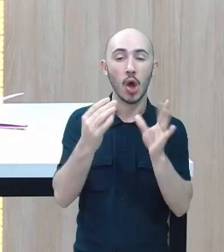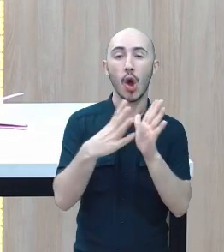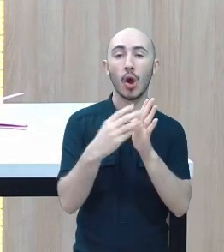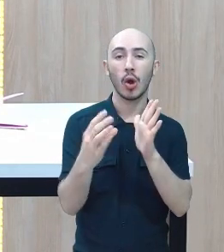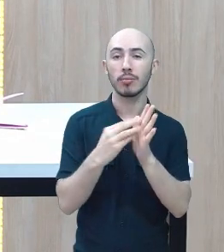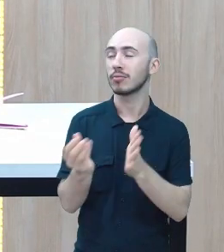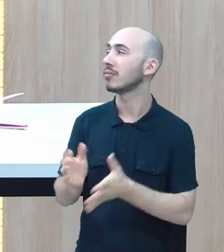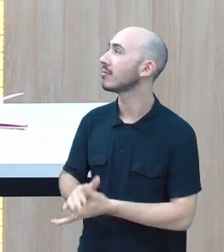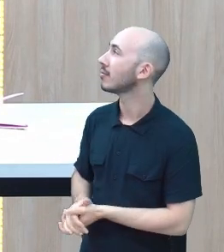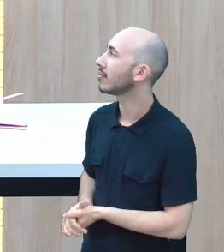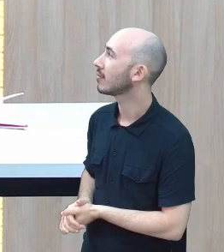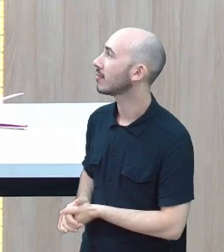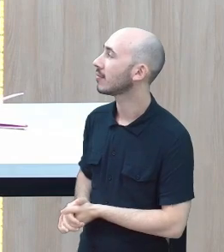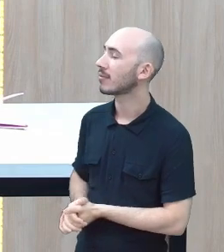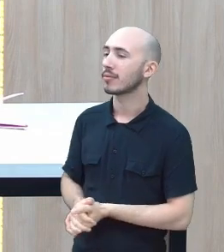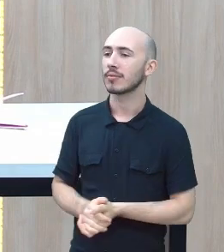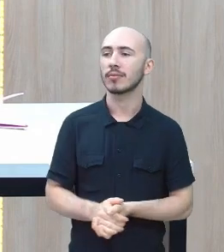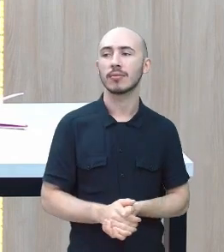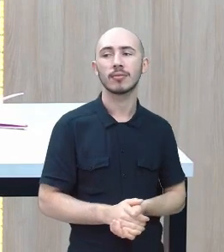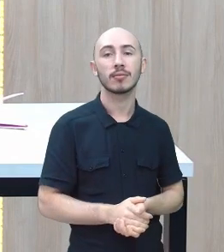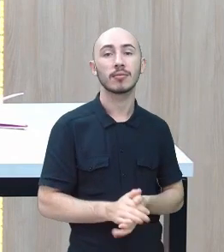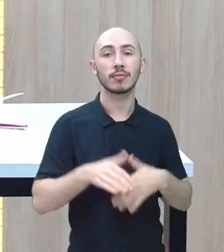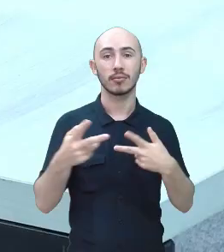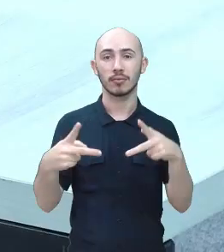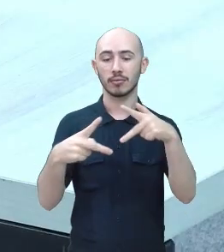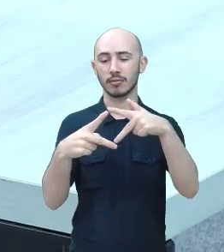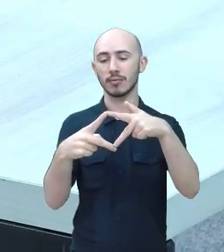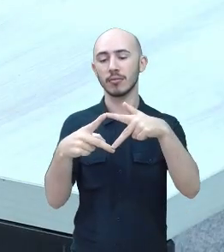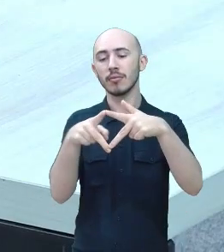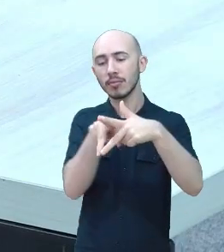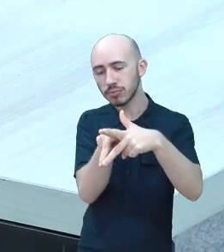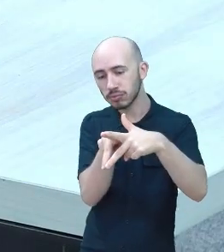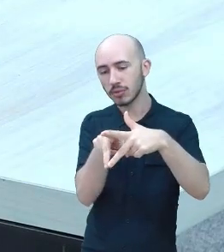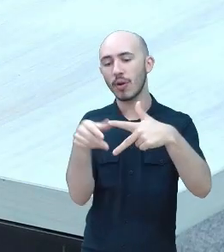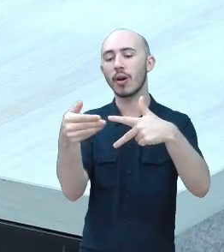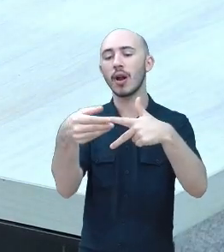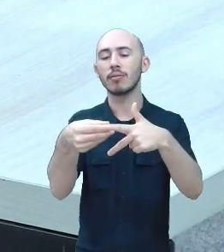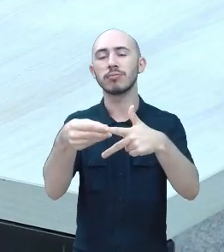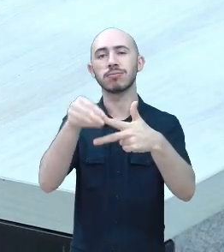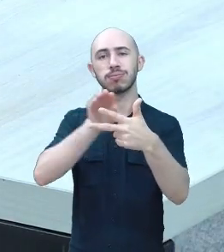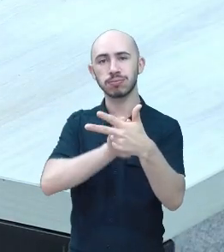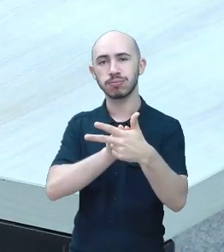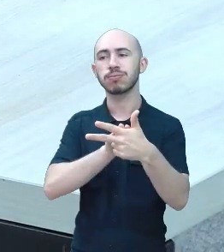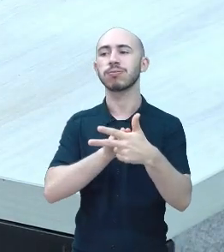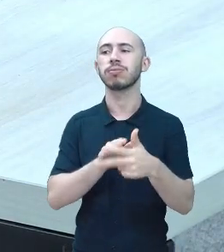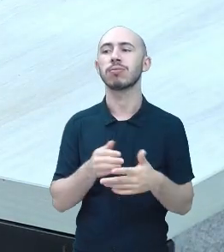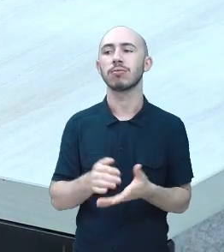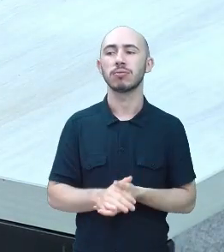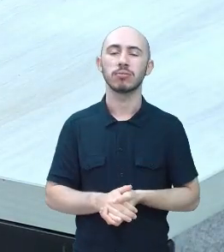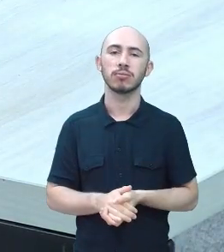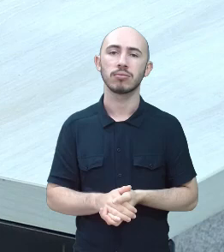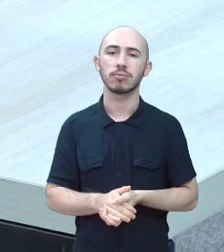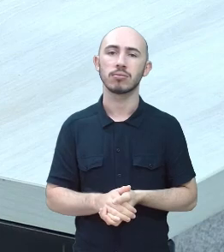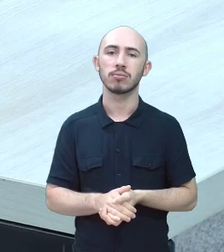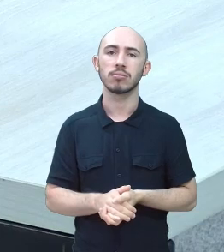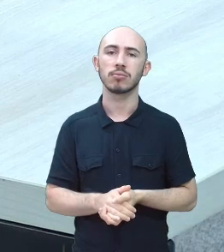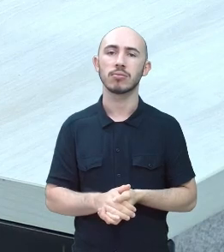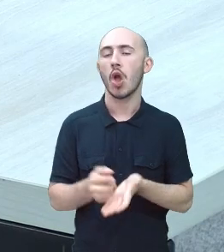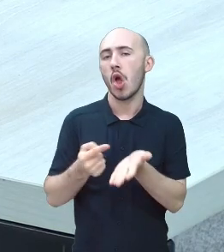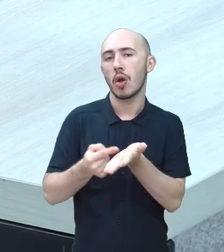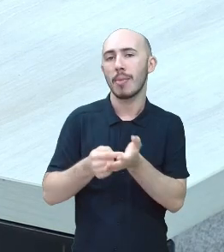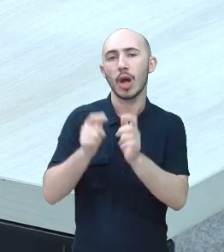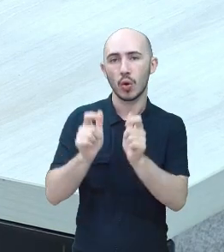Observem aqui, vocês vão pegar a ponta, uma ponta e marcar algum lugar, não tem um